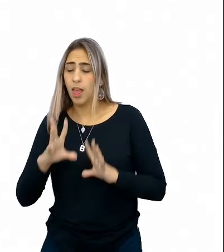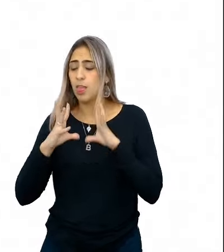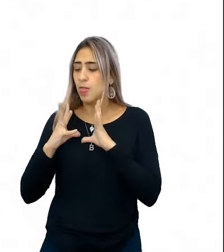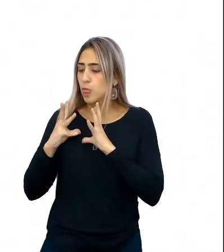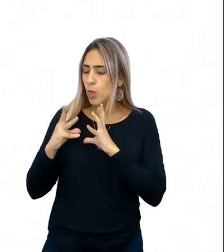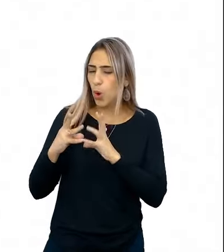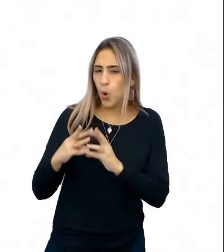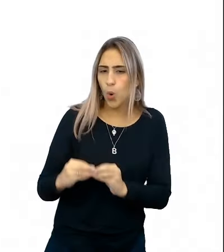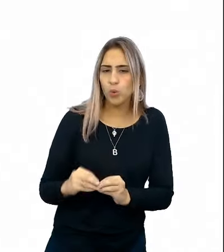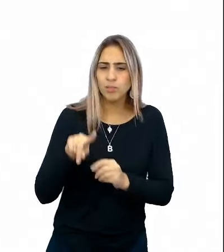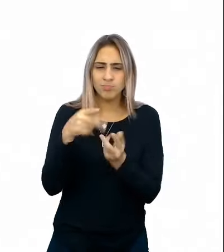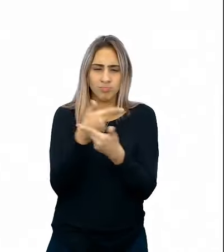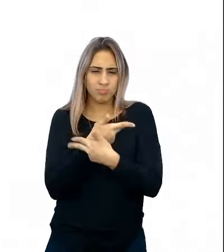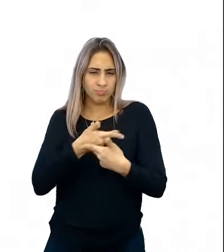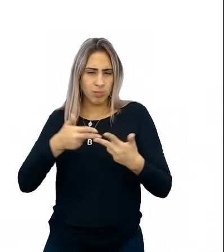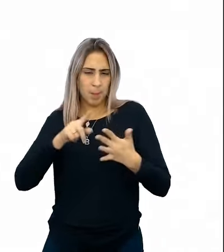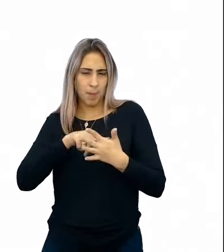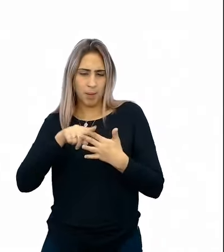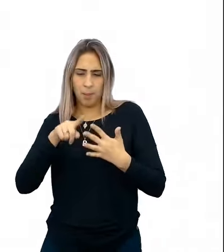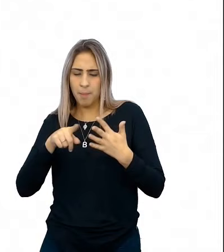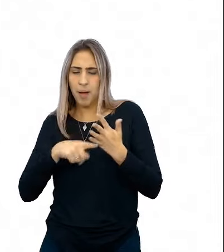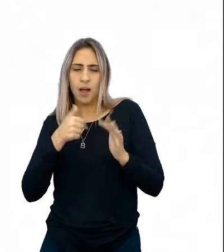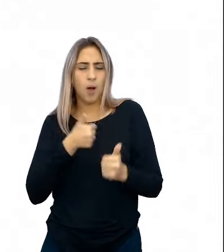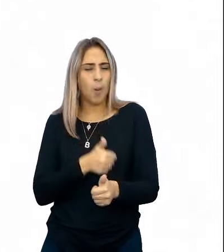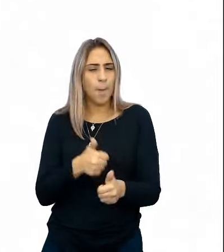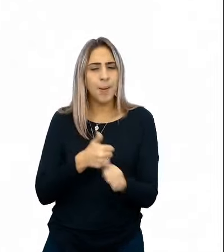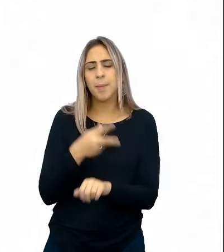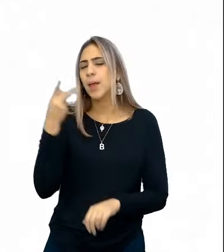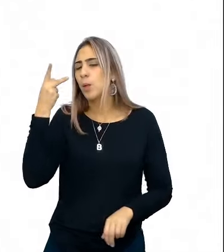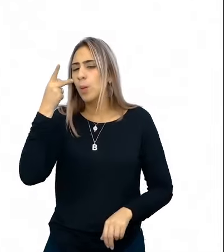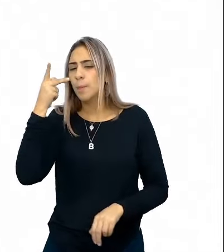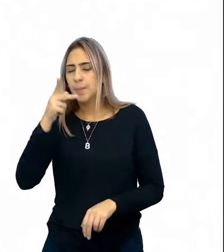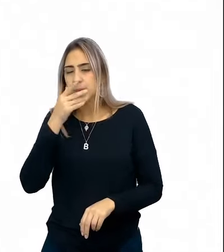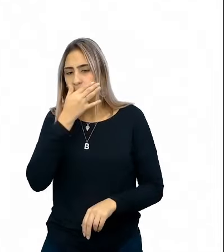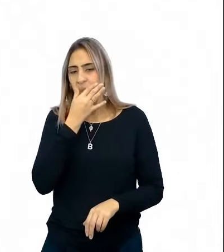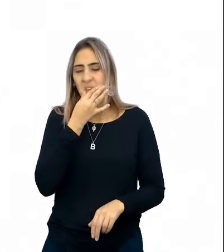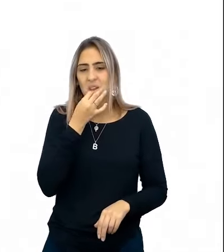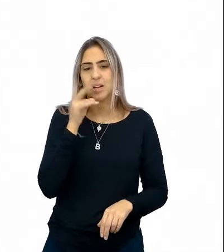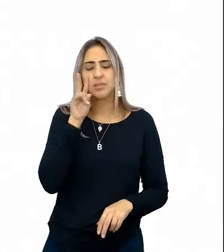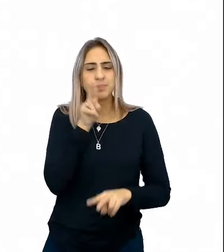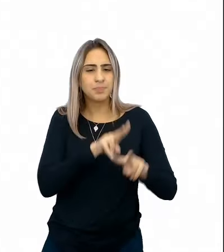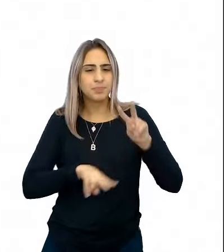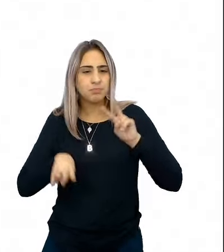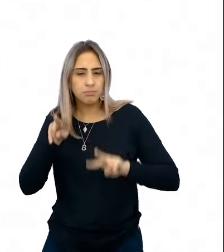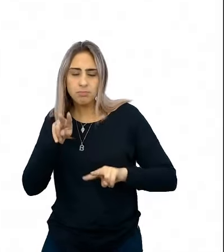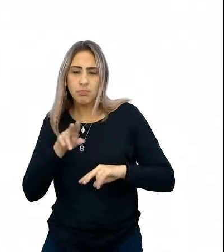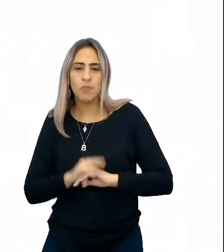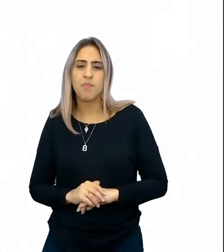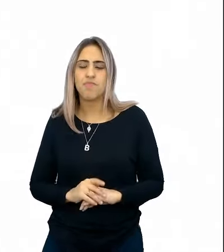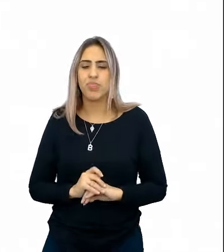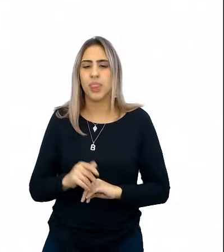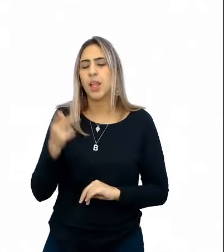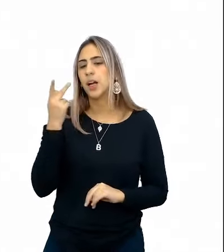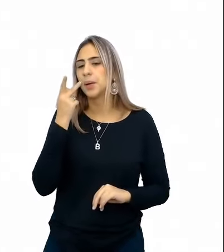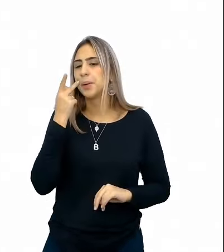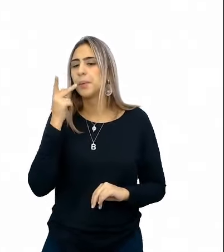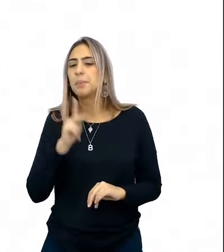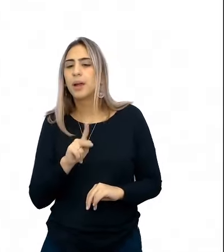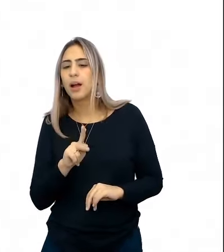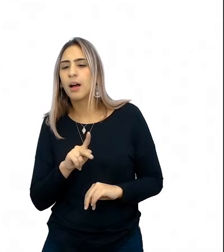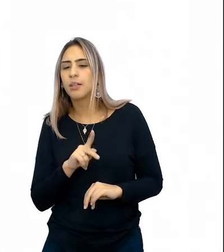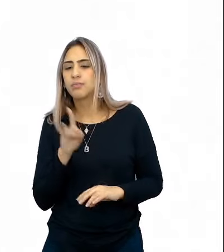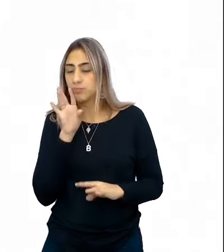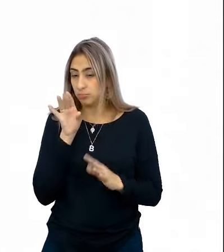todos esses instrumentos de acompanhamento para observar, para,